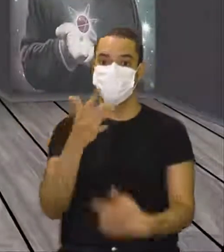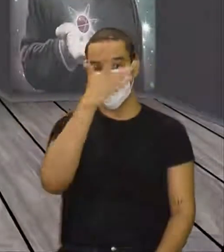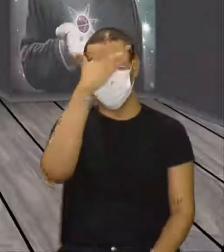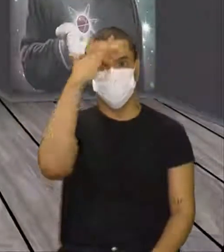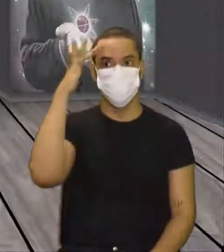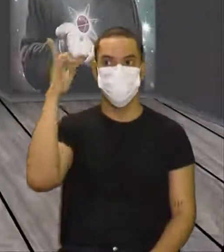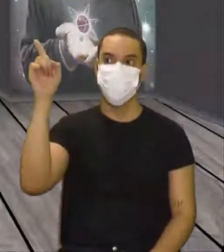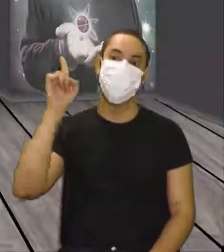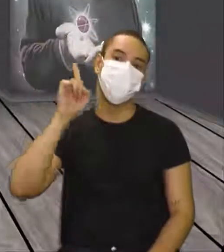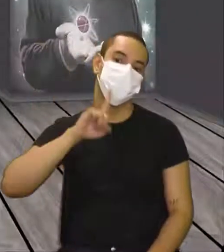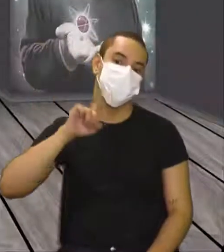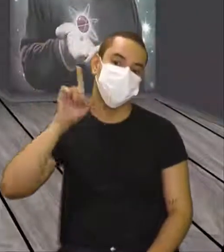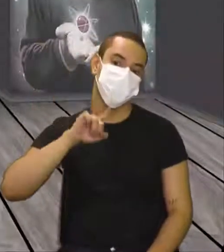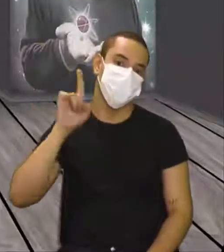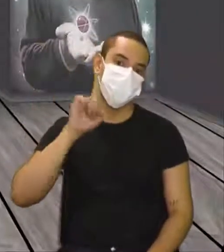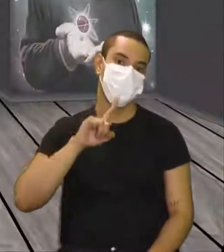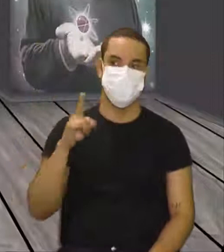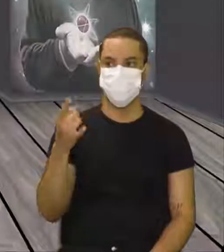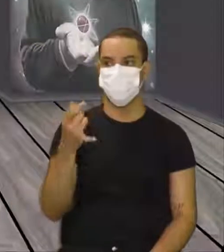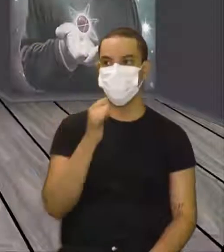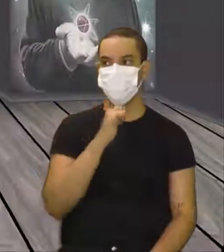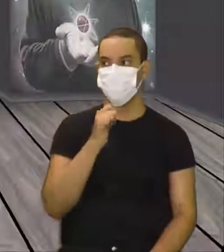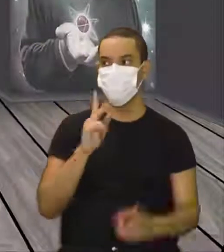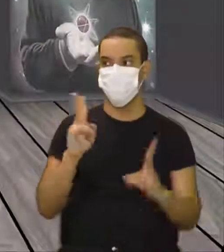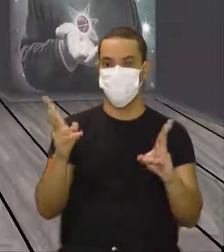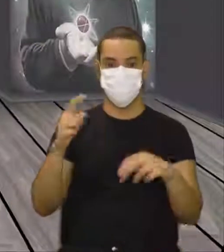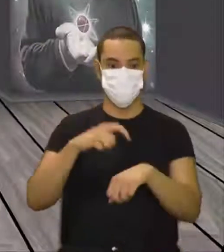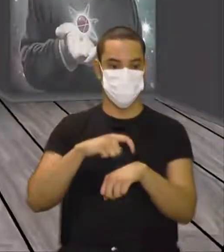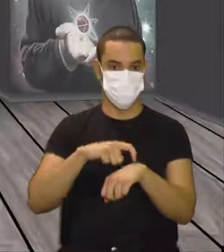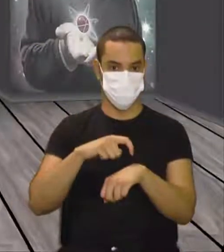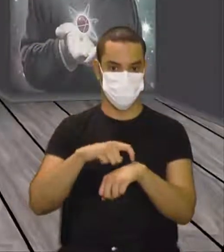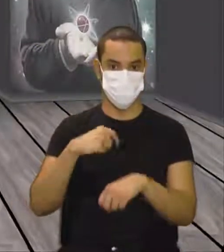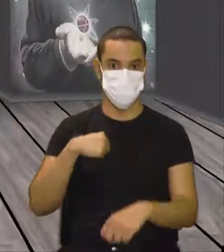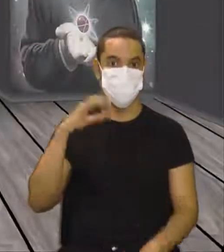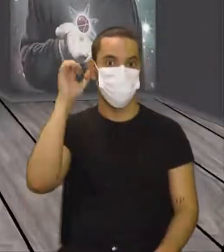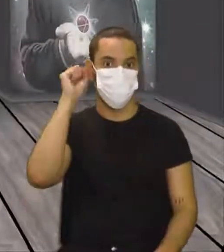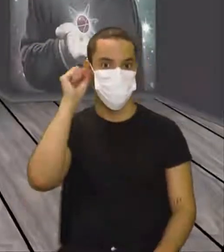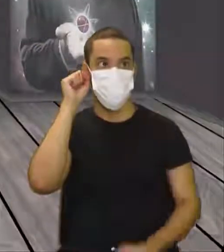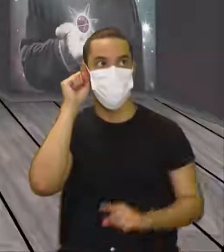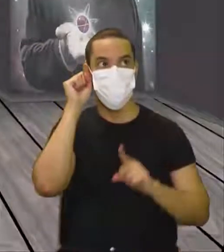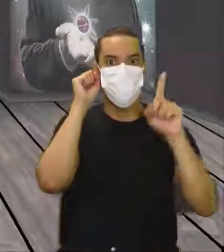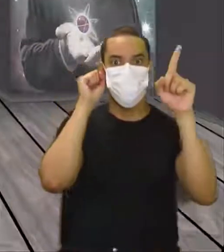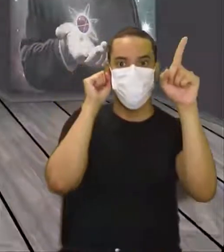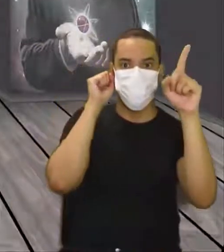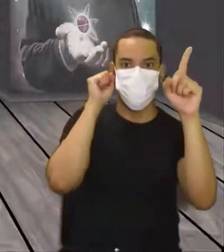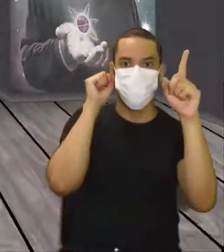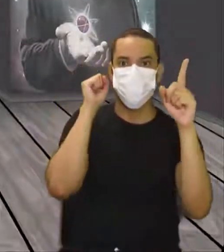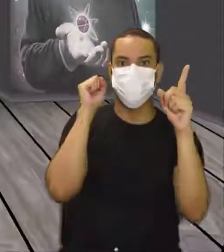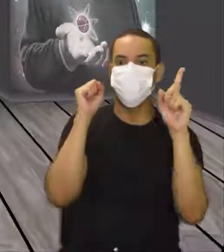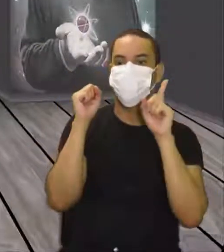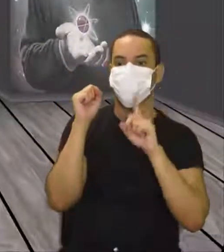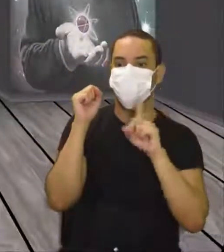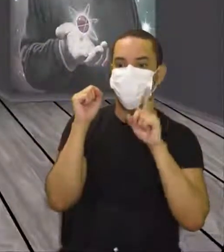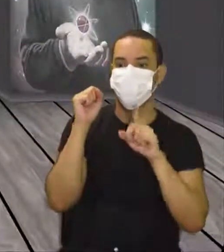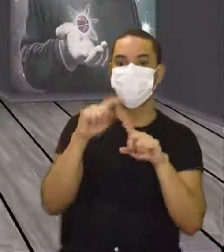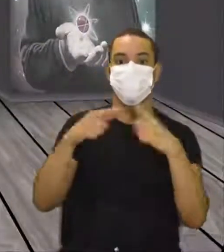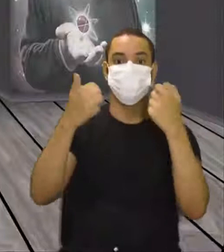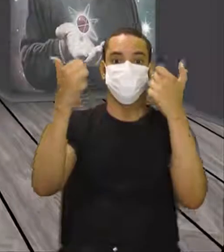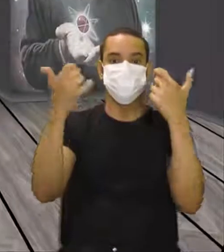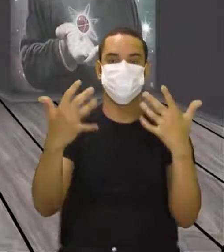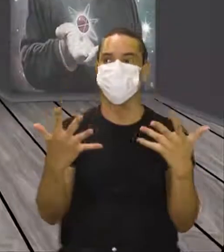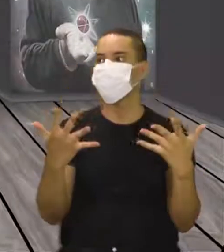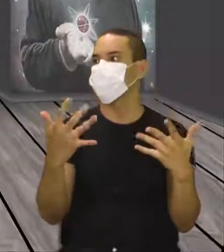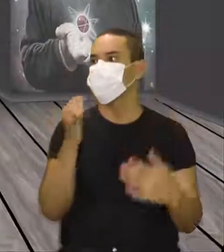Estados Unidos, praticamente, ao mesmo tempo ela te escuta. Mas eu estou dizendo assim, viajar de carro, avião,